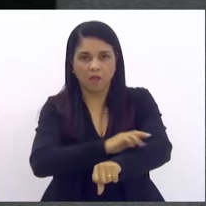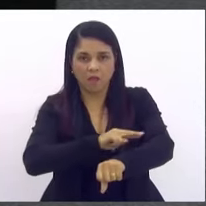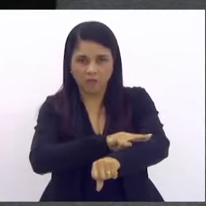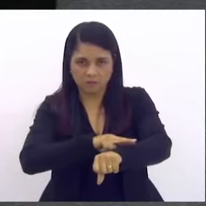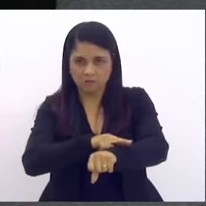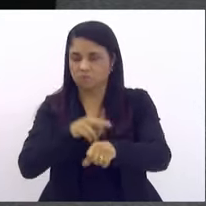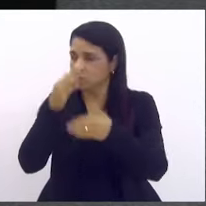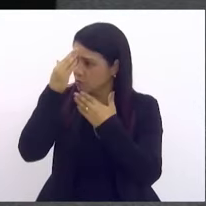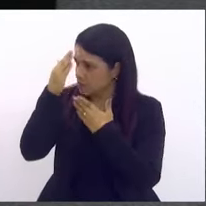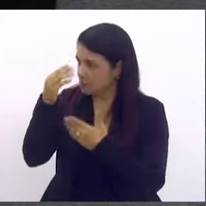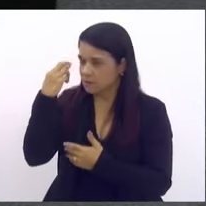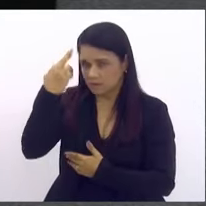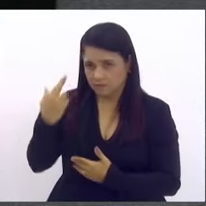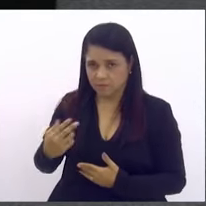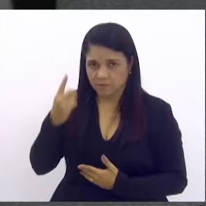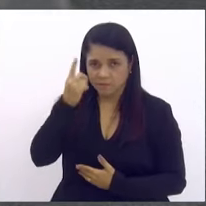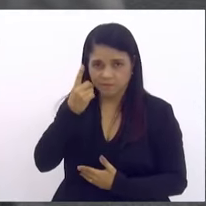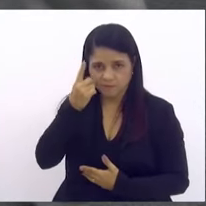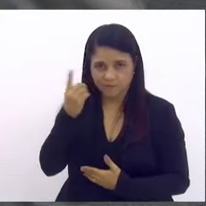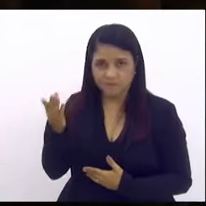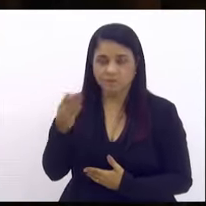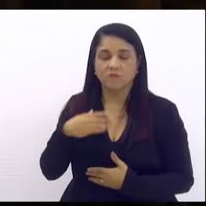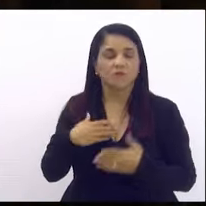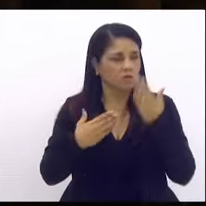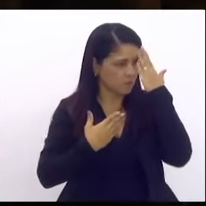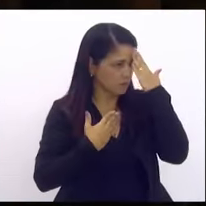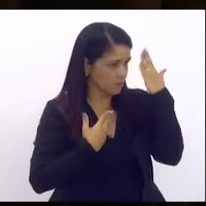Obrigado Renato muito obrigada deputado